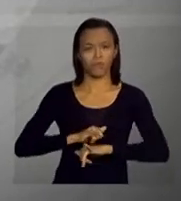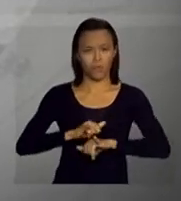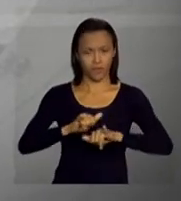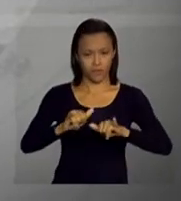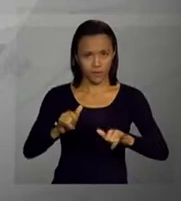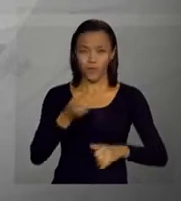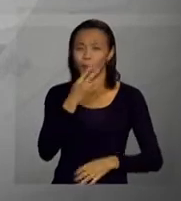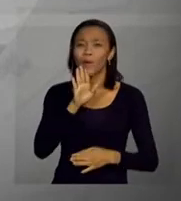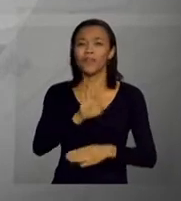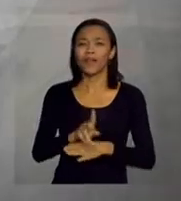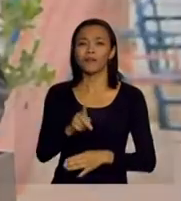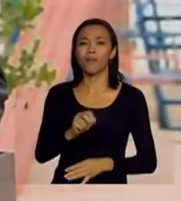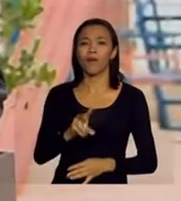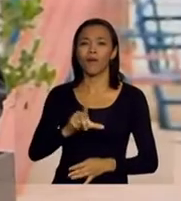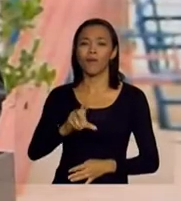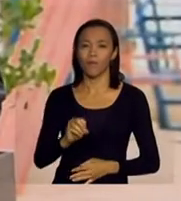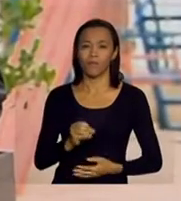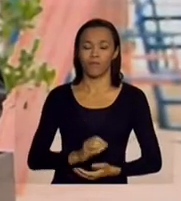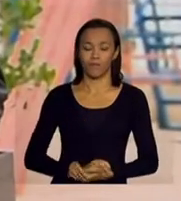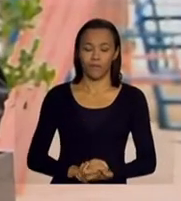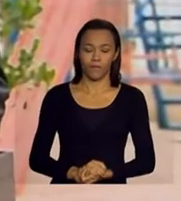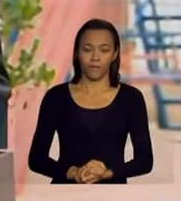Boa tarde Paulo